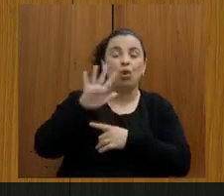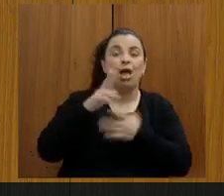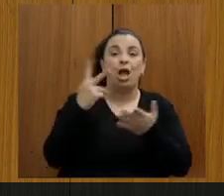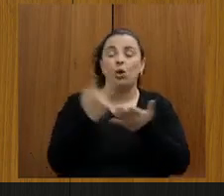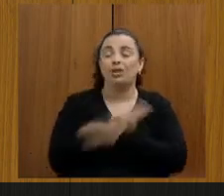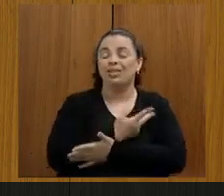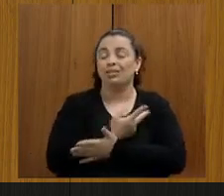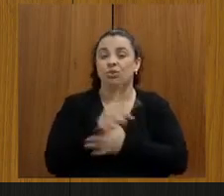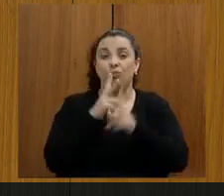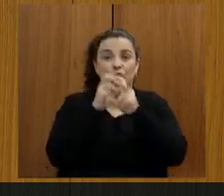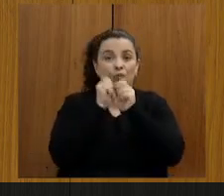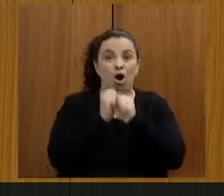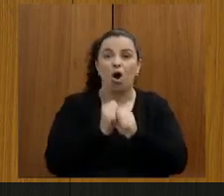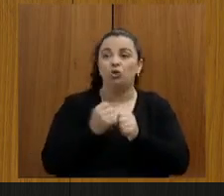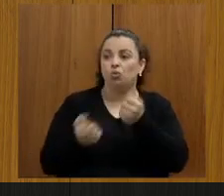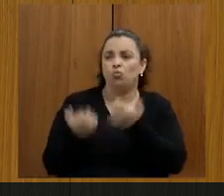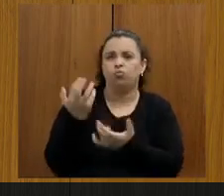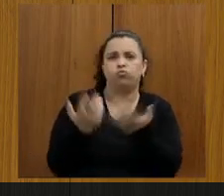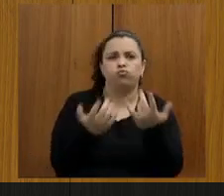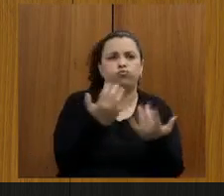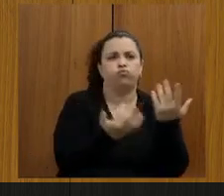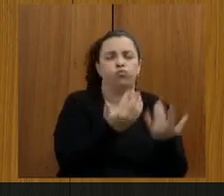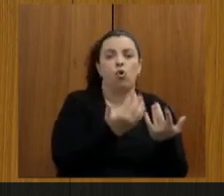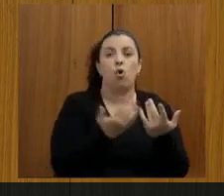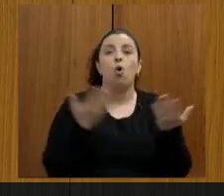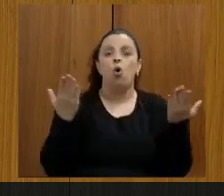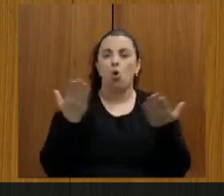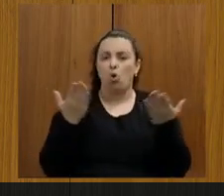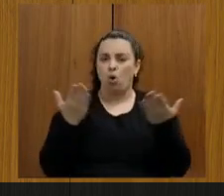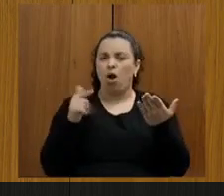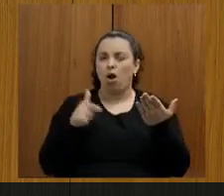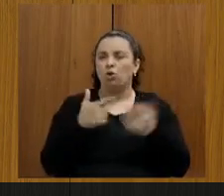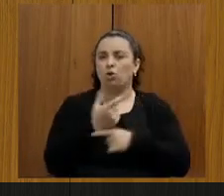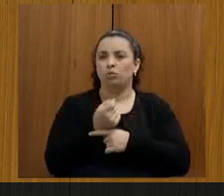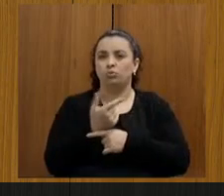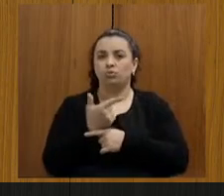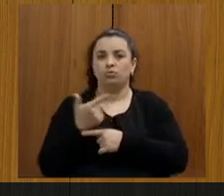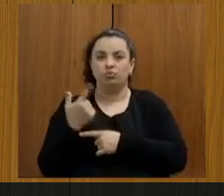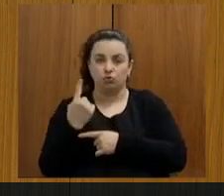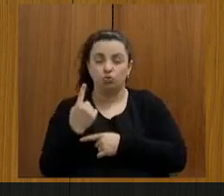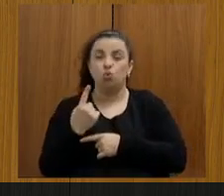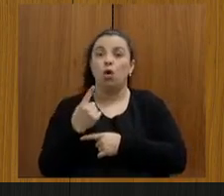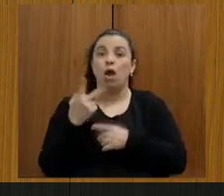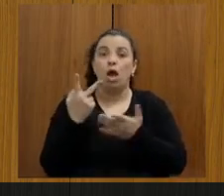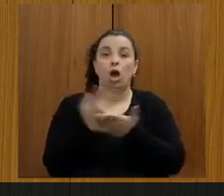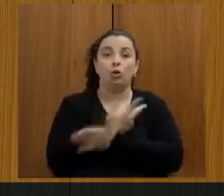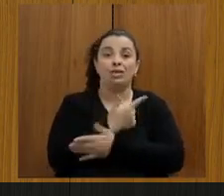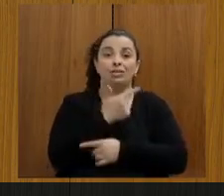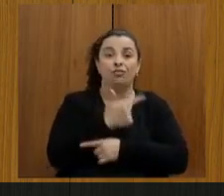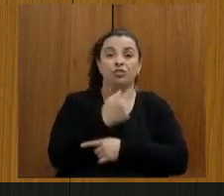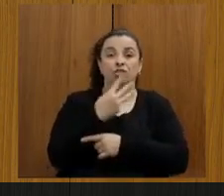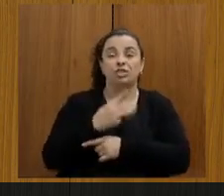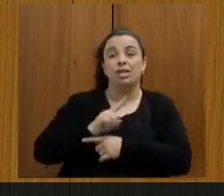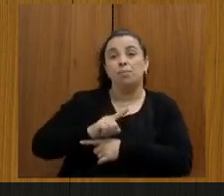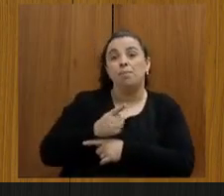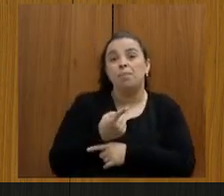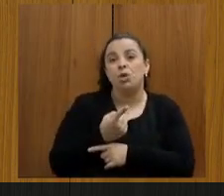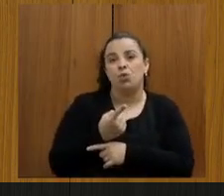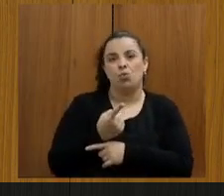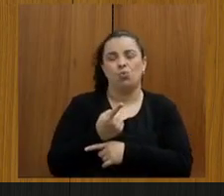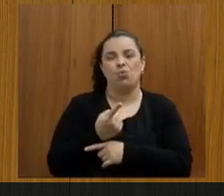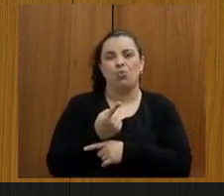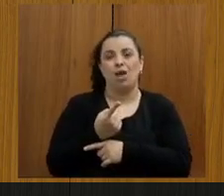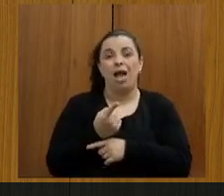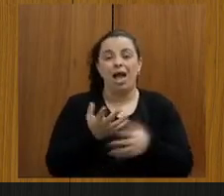Como eu disse esse ano nós atendemos 23 mil ocorrências um recorde comparando com 20 mil ocorrências que